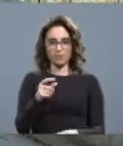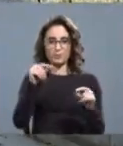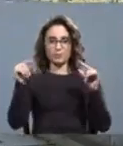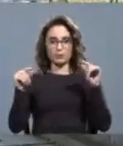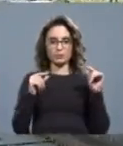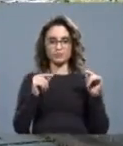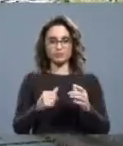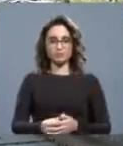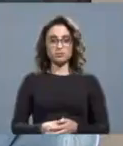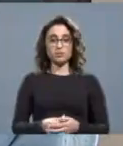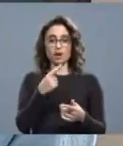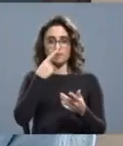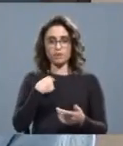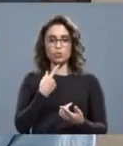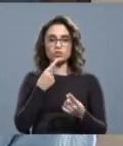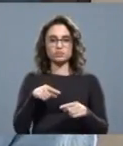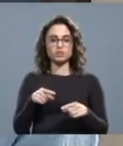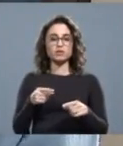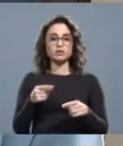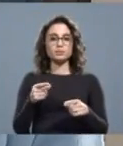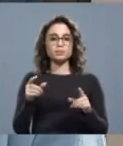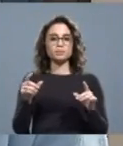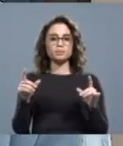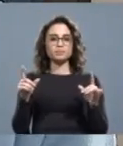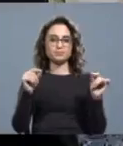Agora dá para falhar. Relativamente...